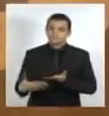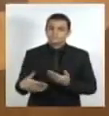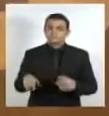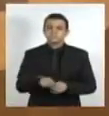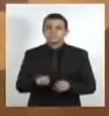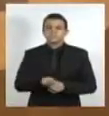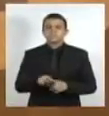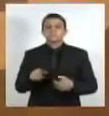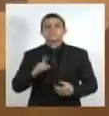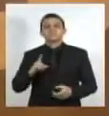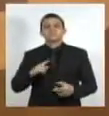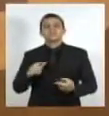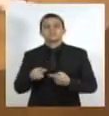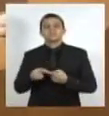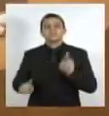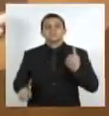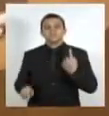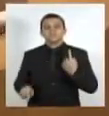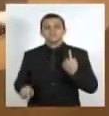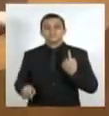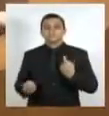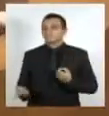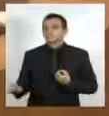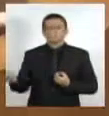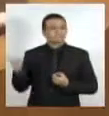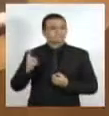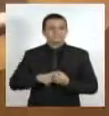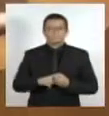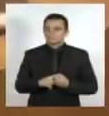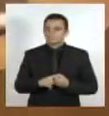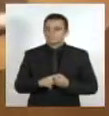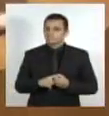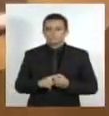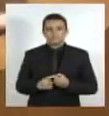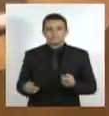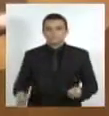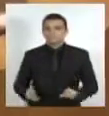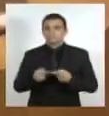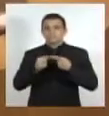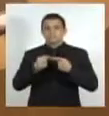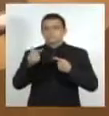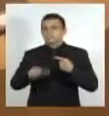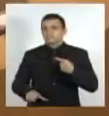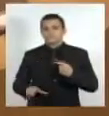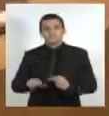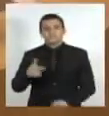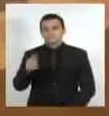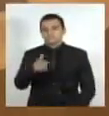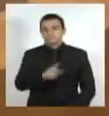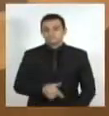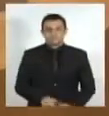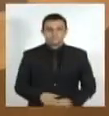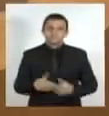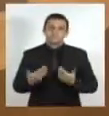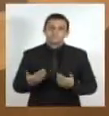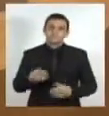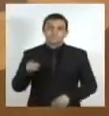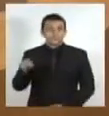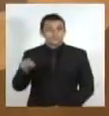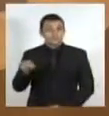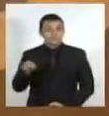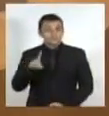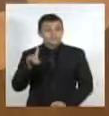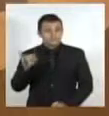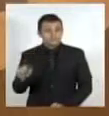um rompimento que jamais esta relação voltou a ser como era antes. Então, ali, para o Maranhão